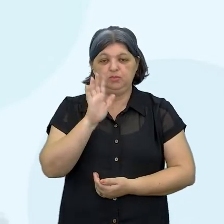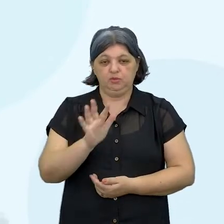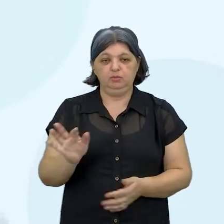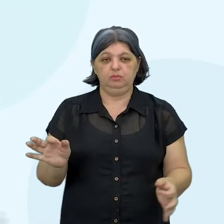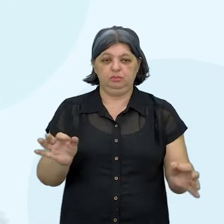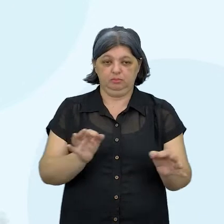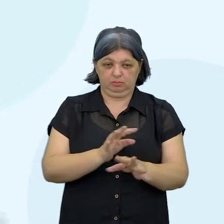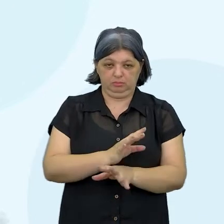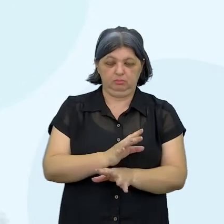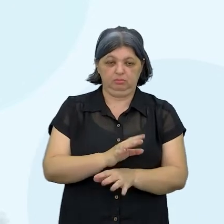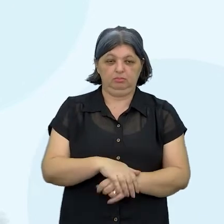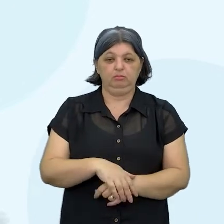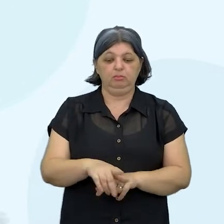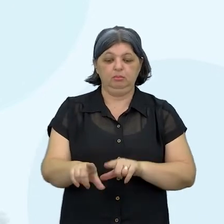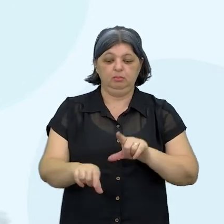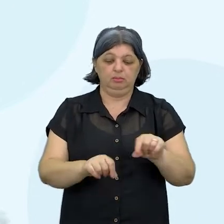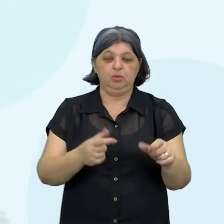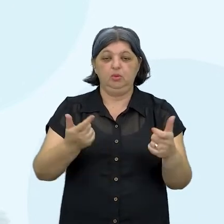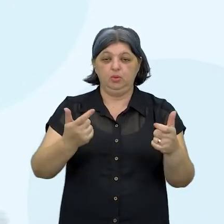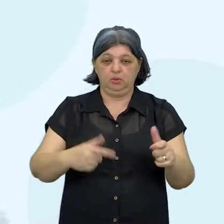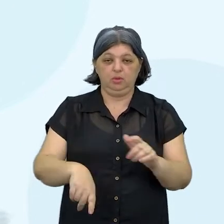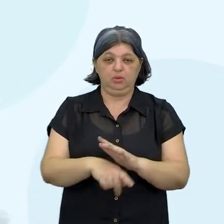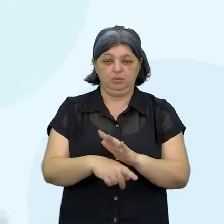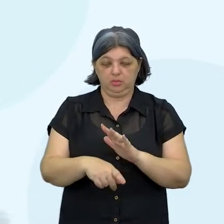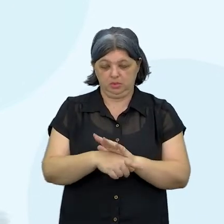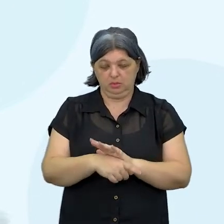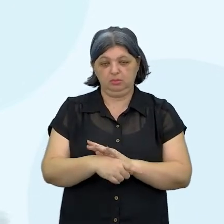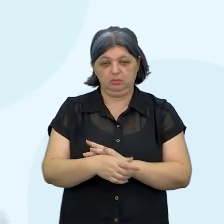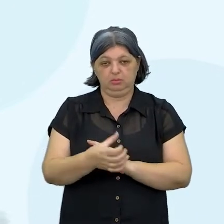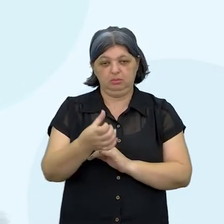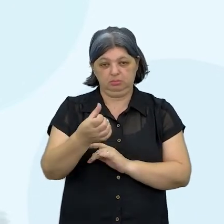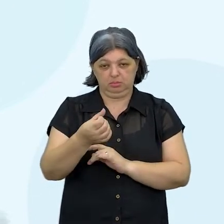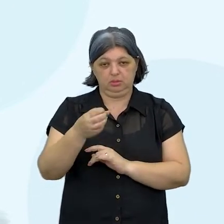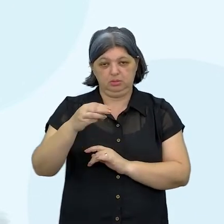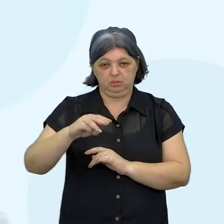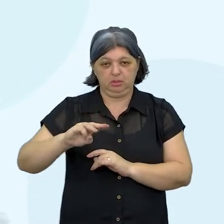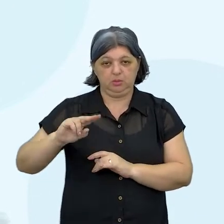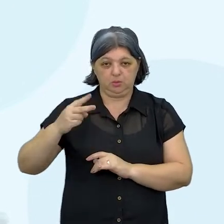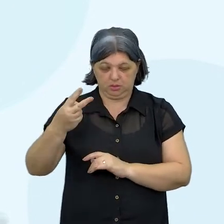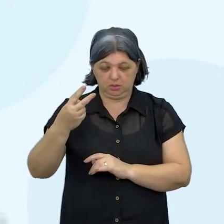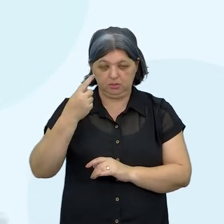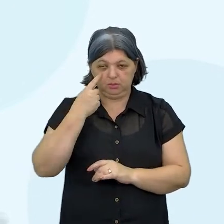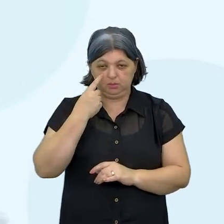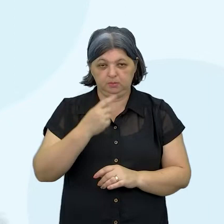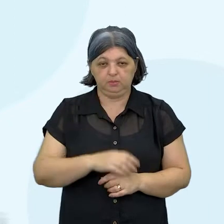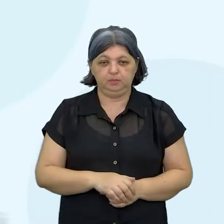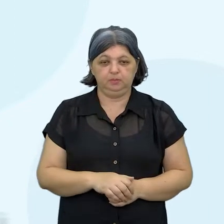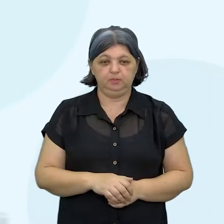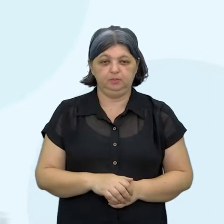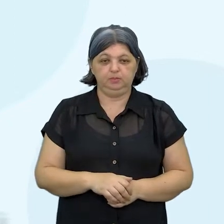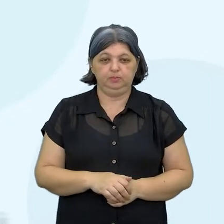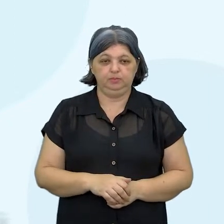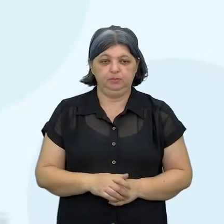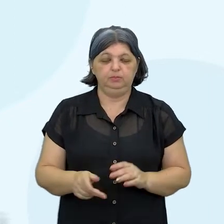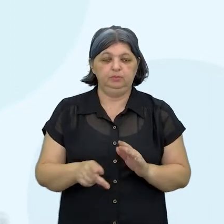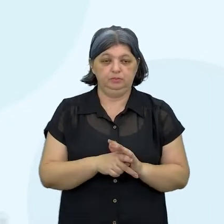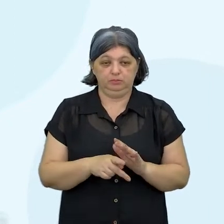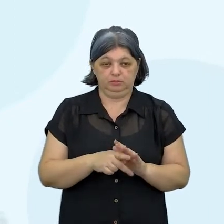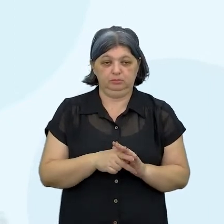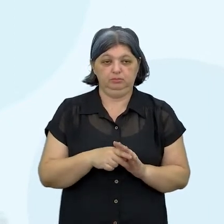aqui o espaço da horta, de 6 metros quadrados, não é isso? Então eu teria que pegar 6 quadradinhos,